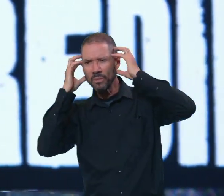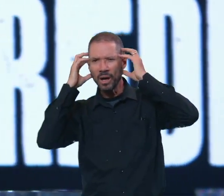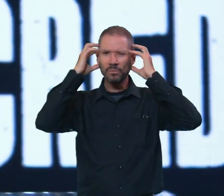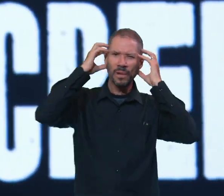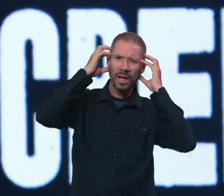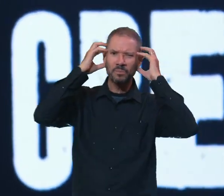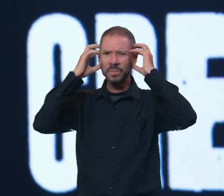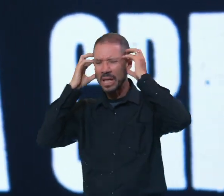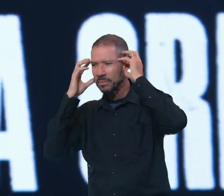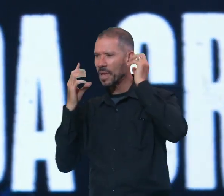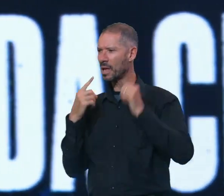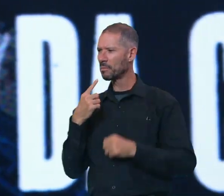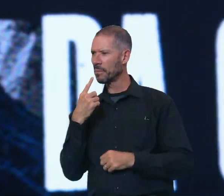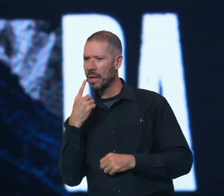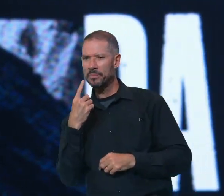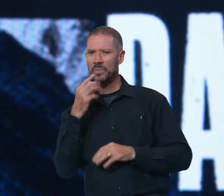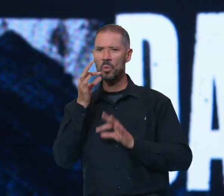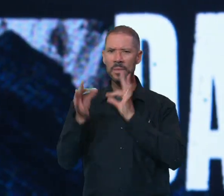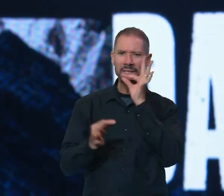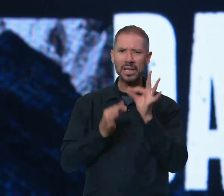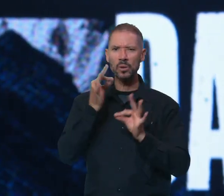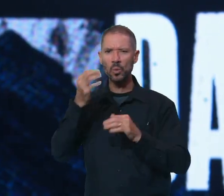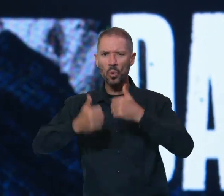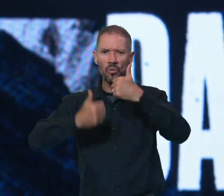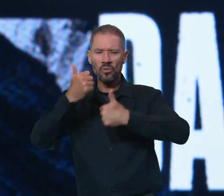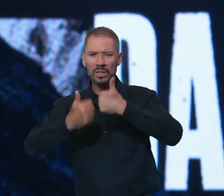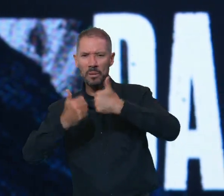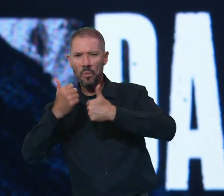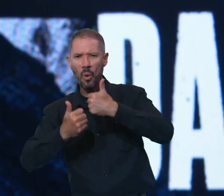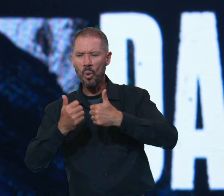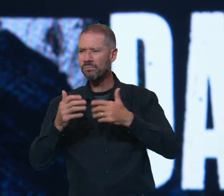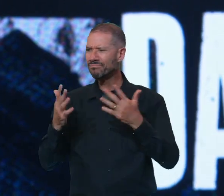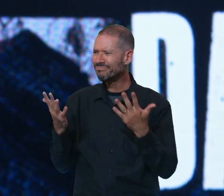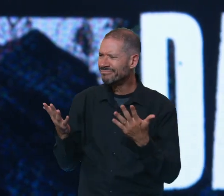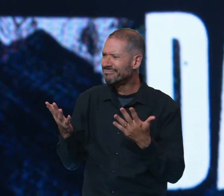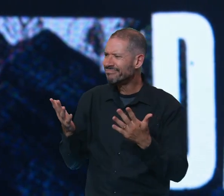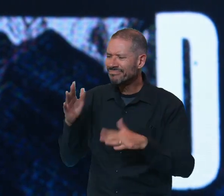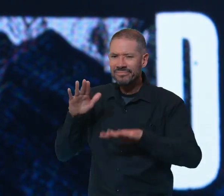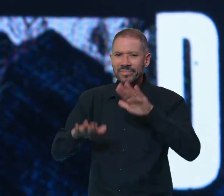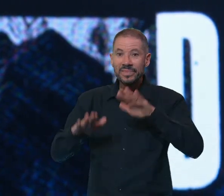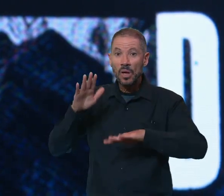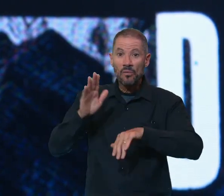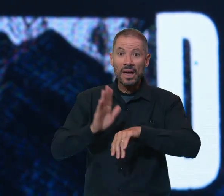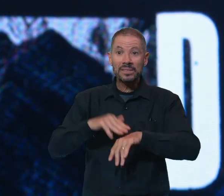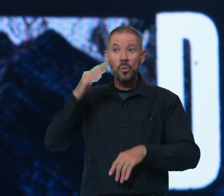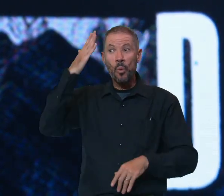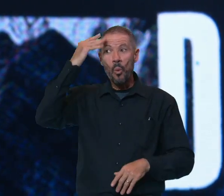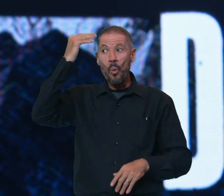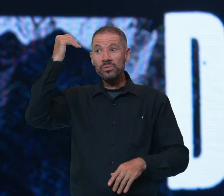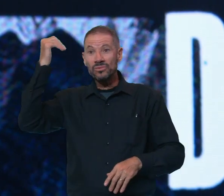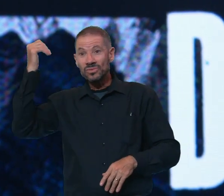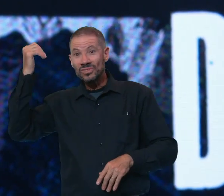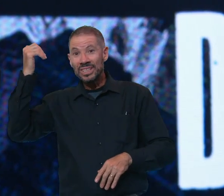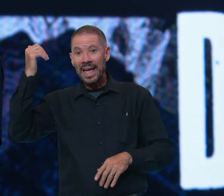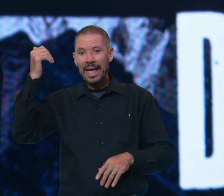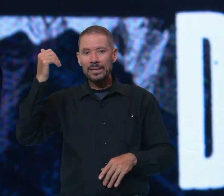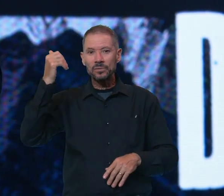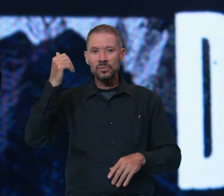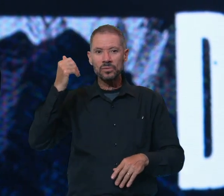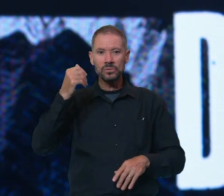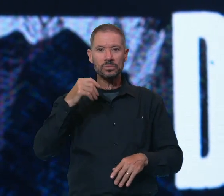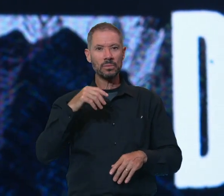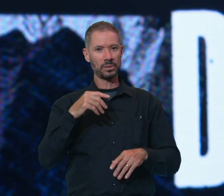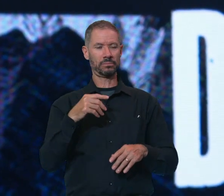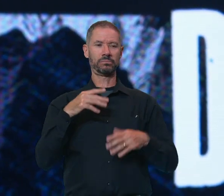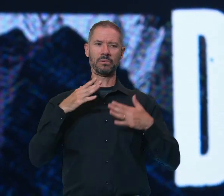Pastor, nunca pensou em ser comentador de jogo de futebol, pastor? Talvez tivesse mais sucesso. Gente, pra você ter uma noção, eu estou falando devagar, tá?